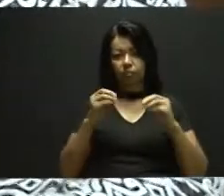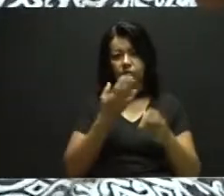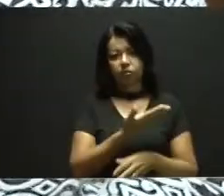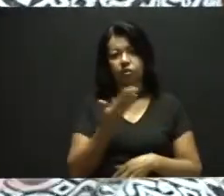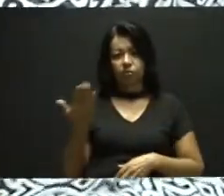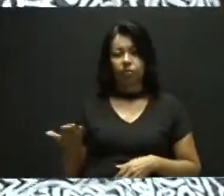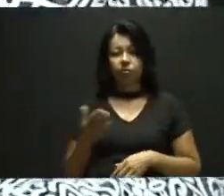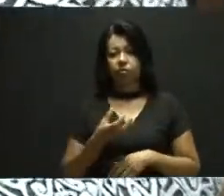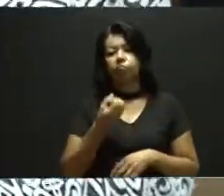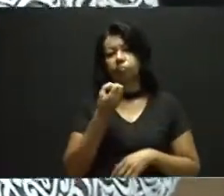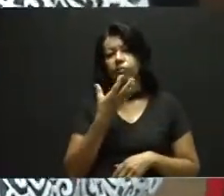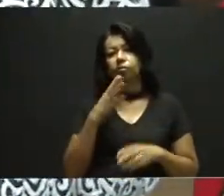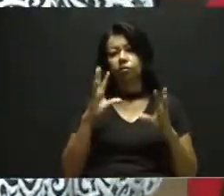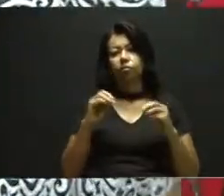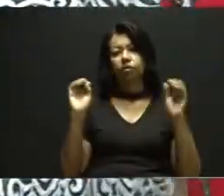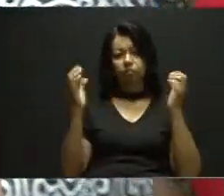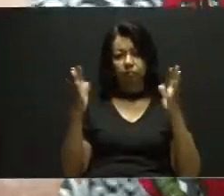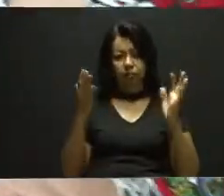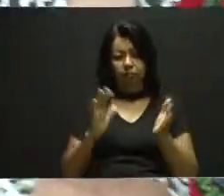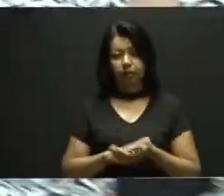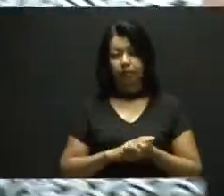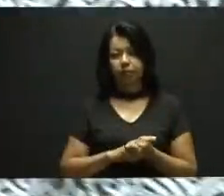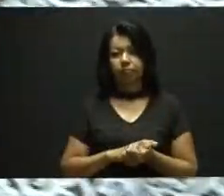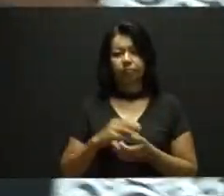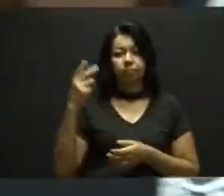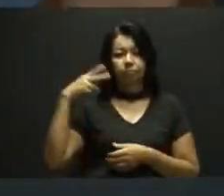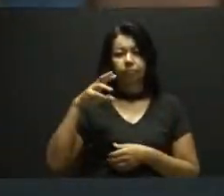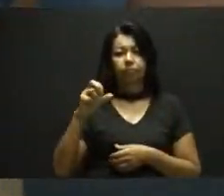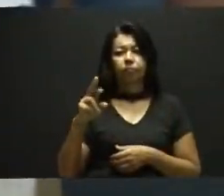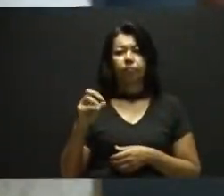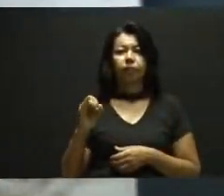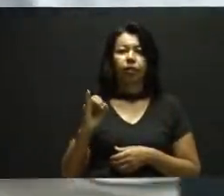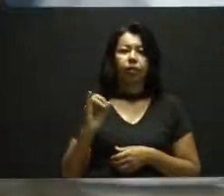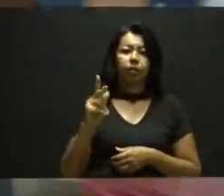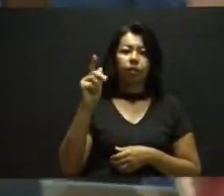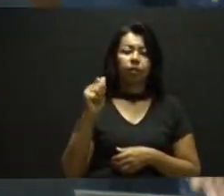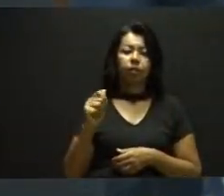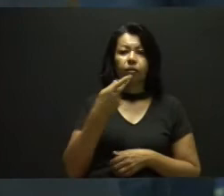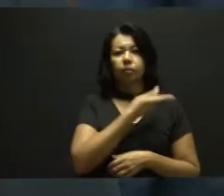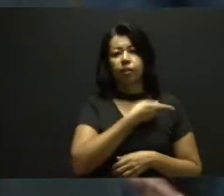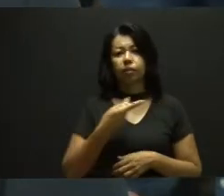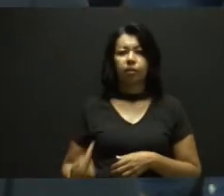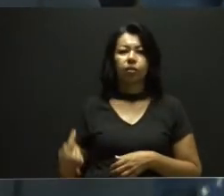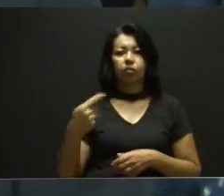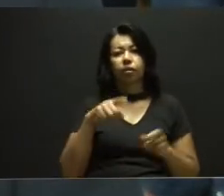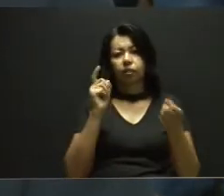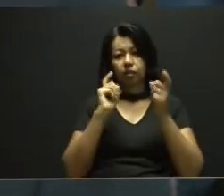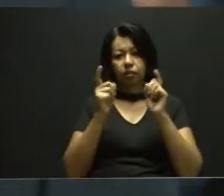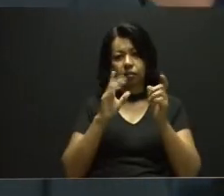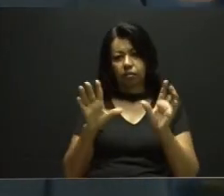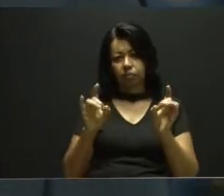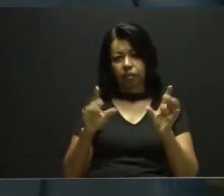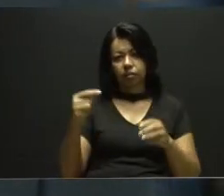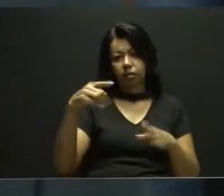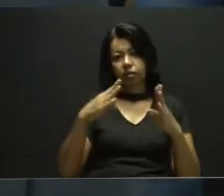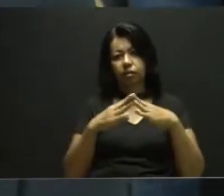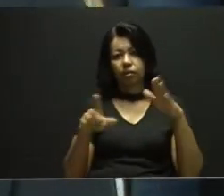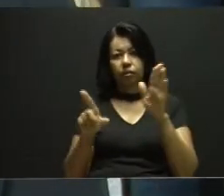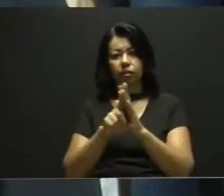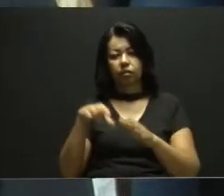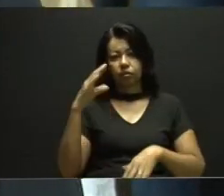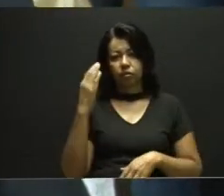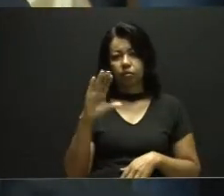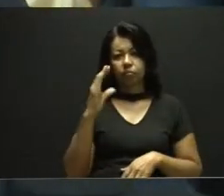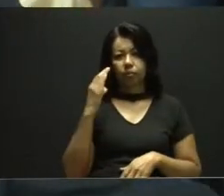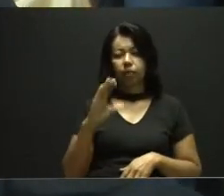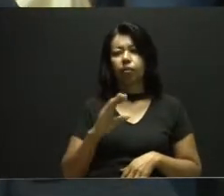linda parabéns viu muito mérito ea vereadora érica verçosa que presidiu este ato solene no plenário da câmara municipal de